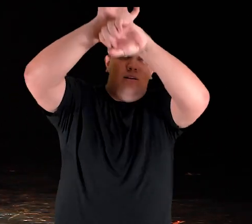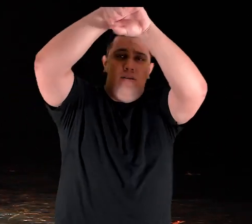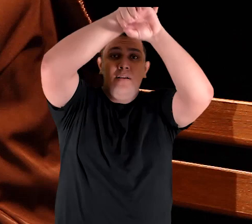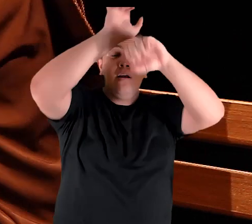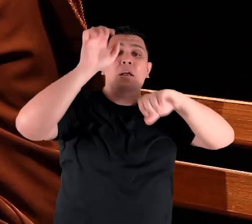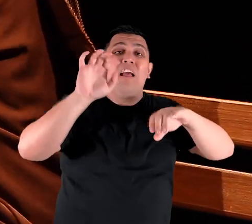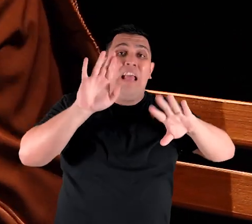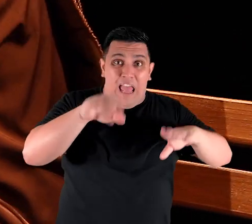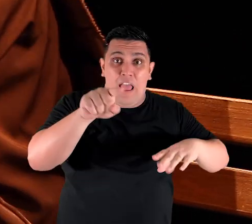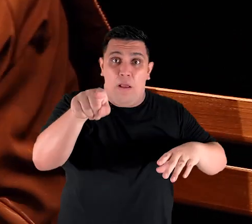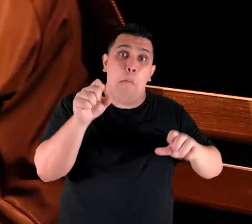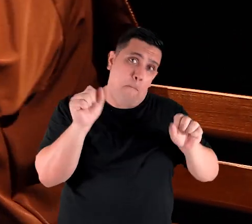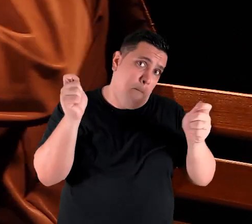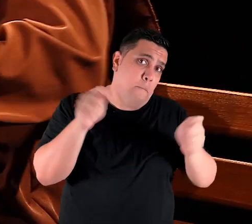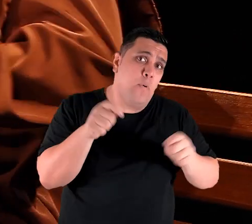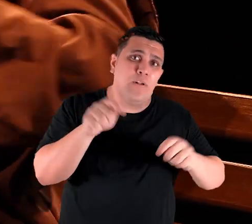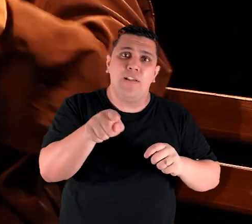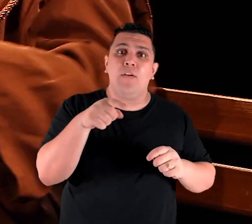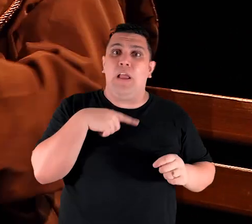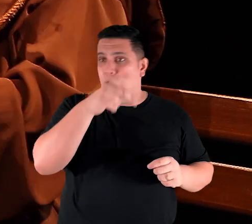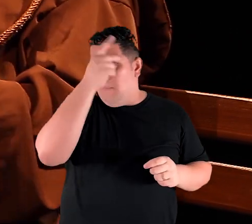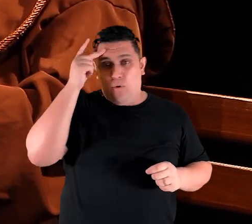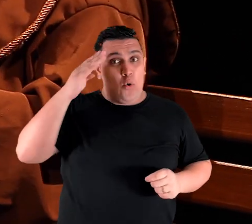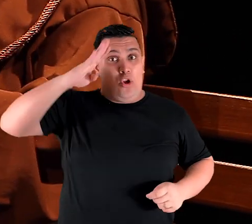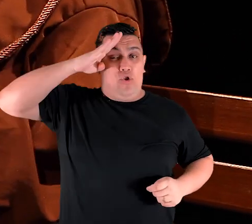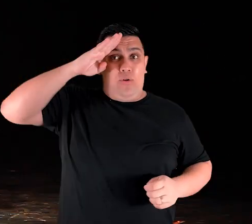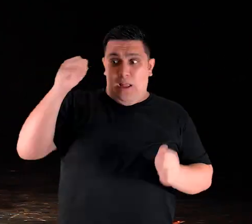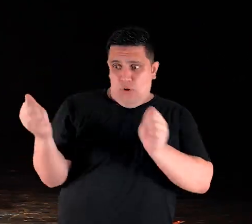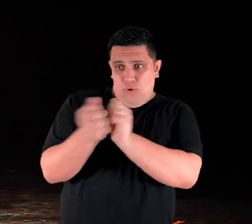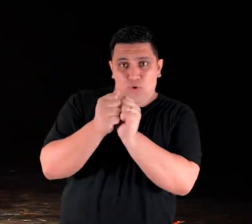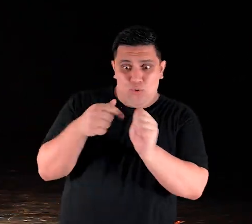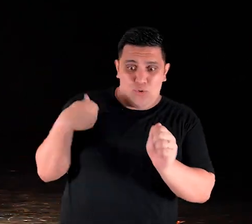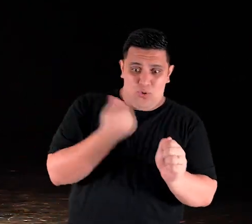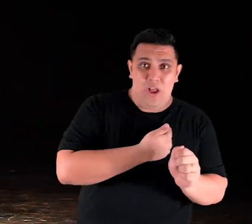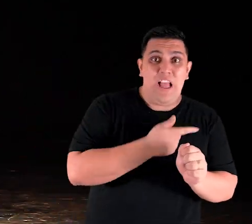soldados, que lutaram pela independência junto a nós.